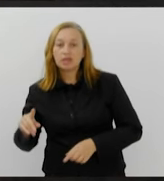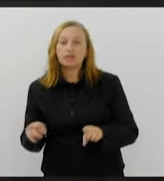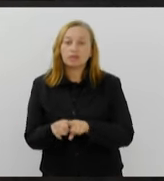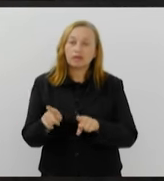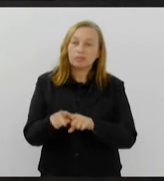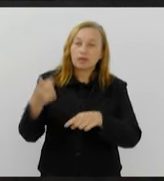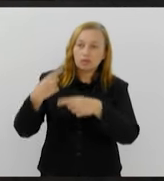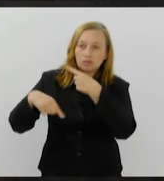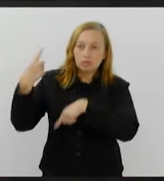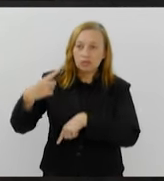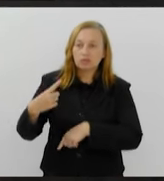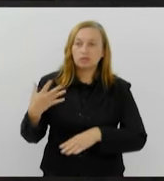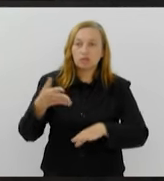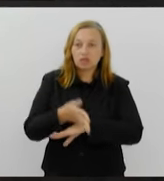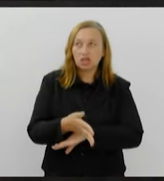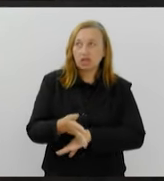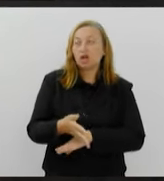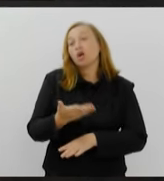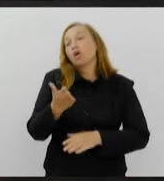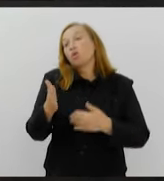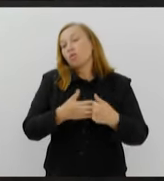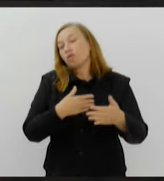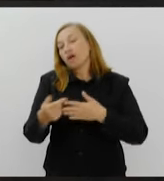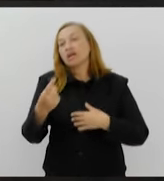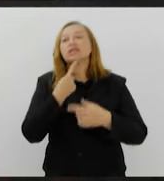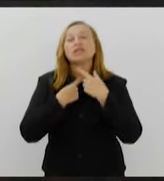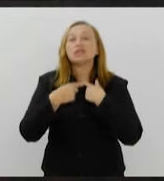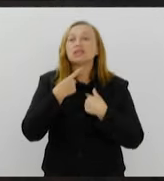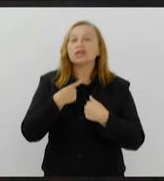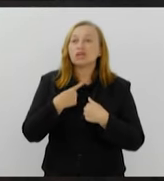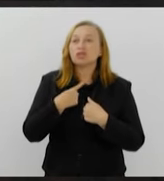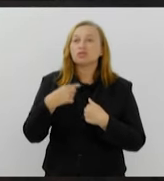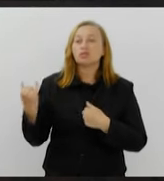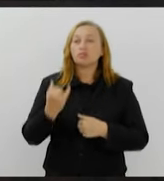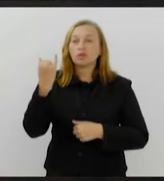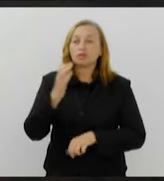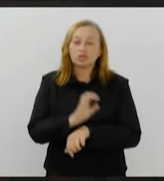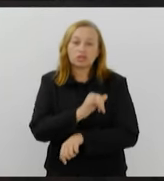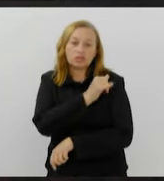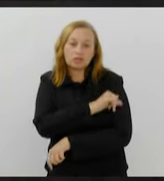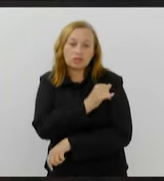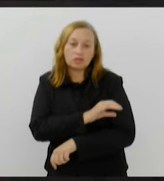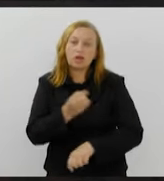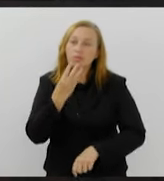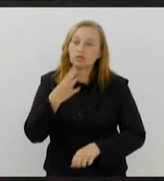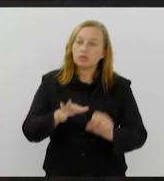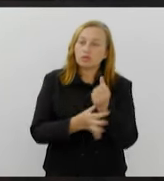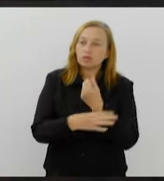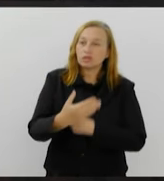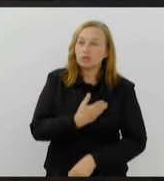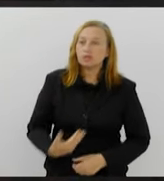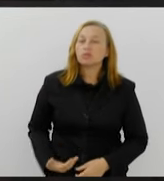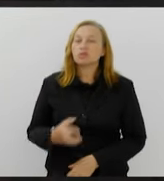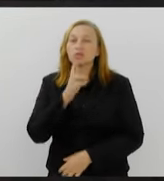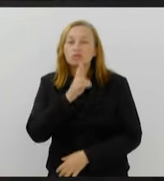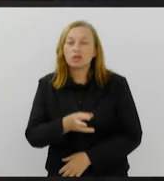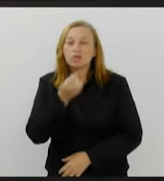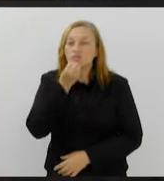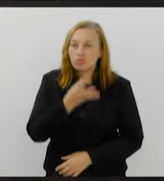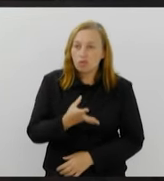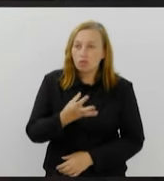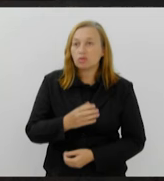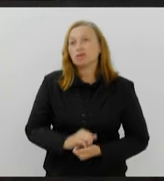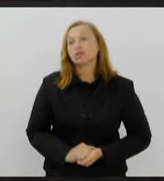de qualquer desejo pessoal tem que prevalecer o estado do Rio de Janeiro a boa Segurança Pública os bons resultados